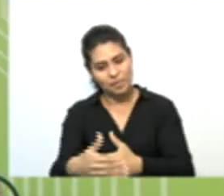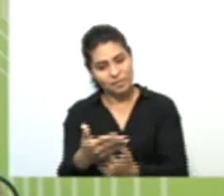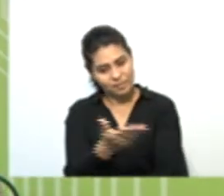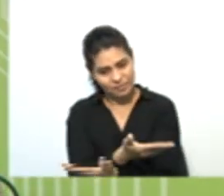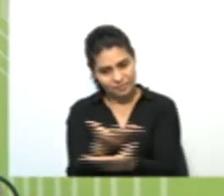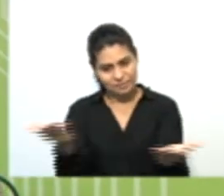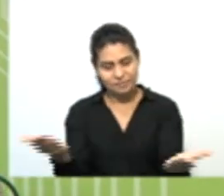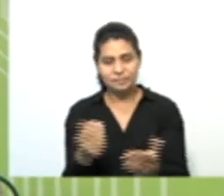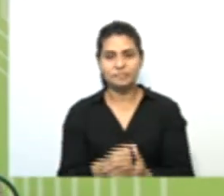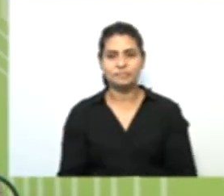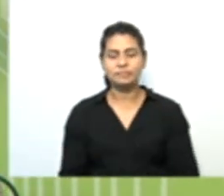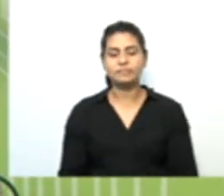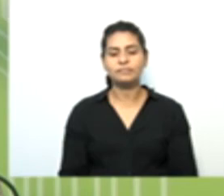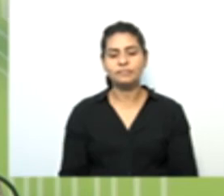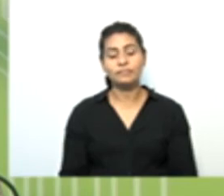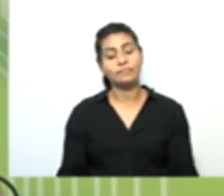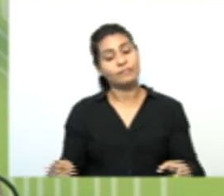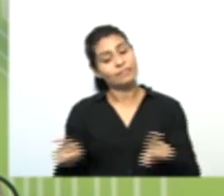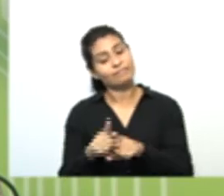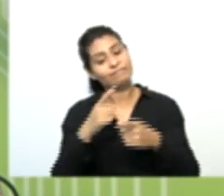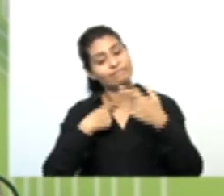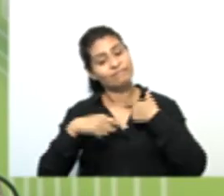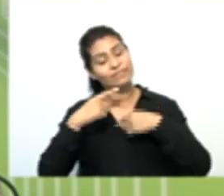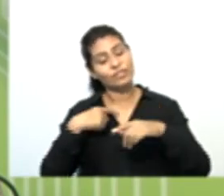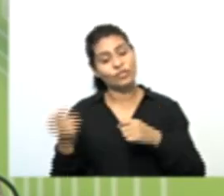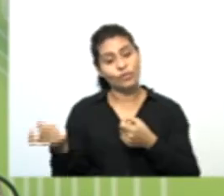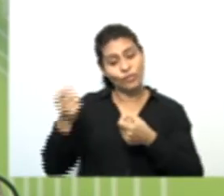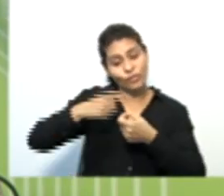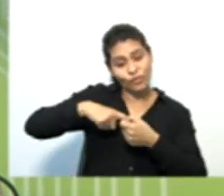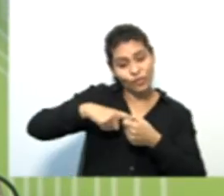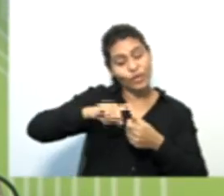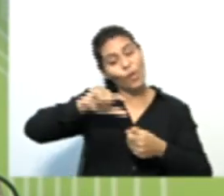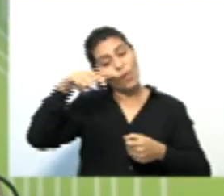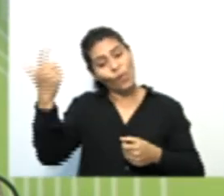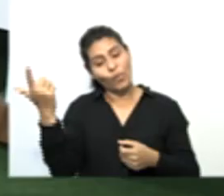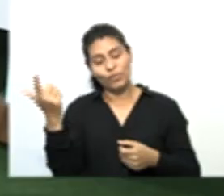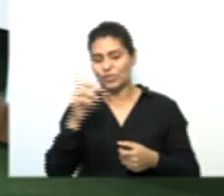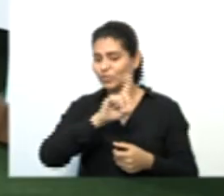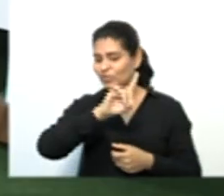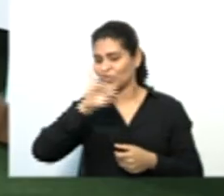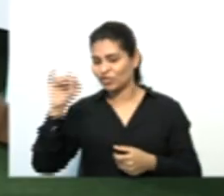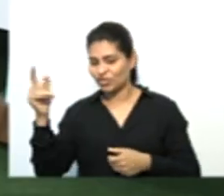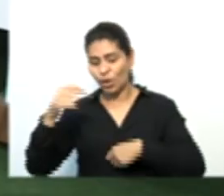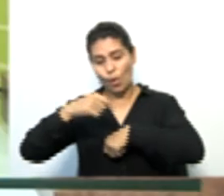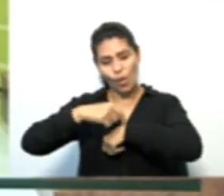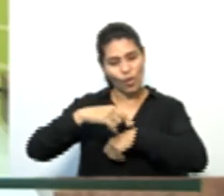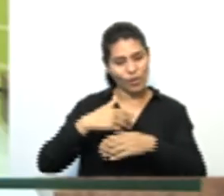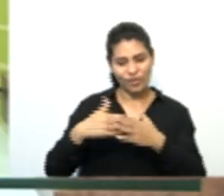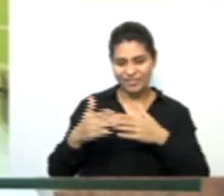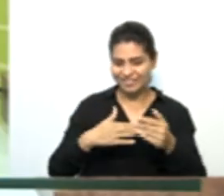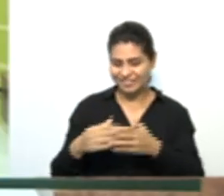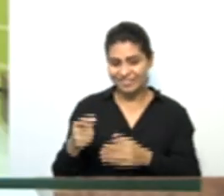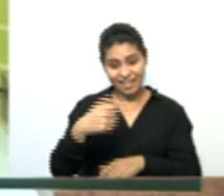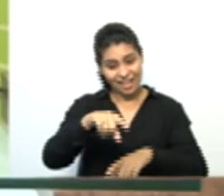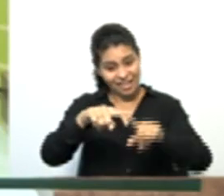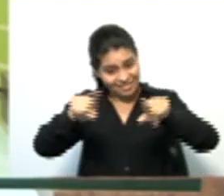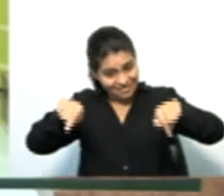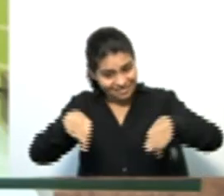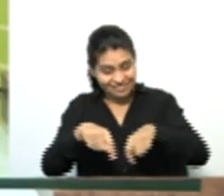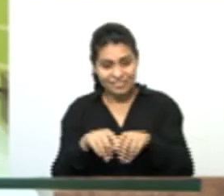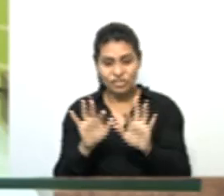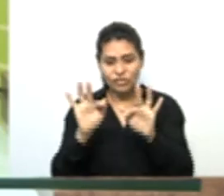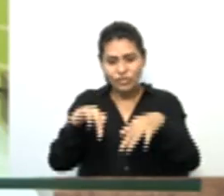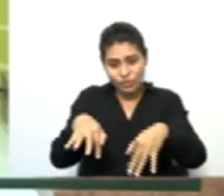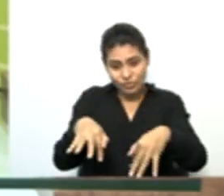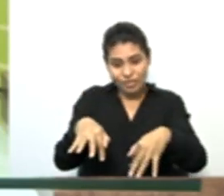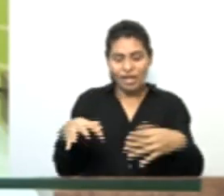você. E nós desejamos talvez voltar, professor, em outra hora. Sim, claro. Bem, a turma de vocês, creio que esteja no